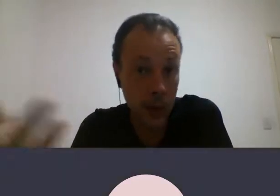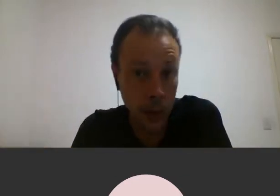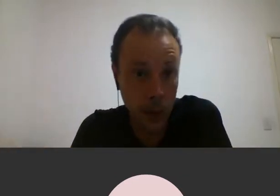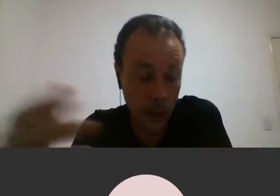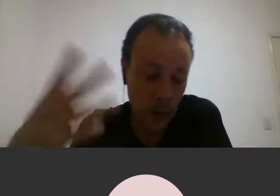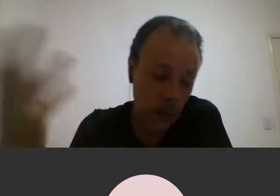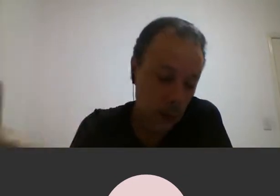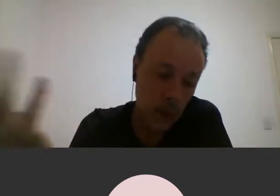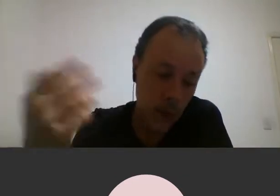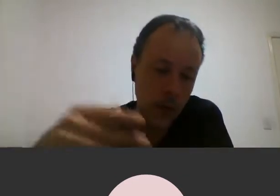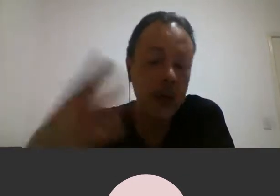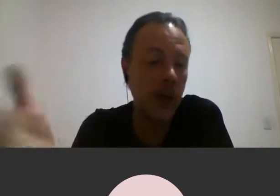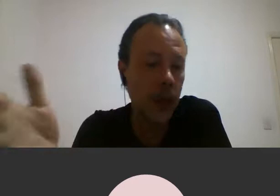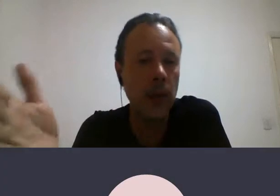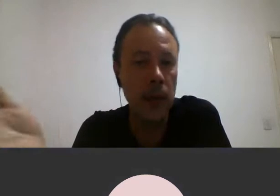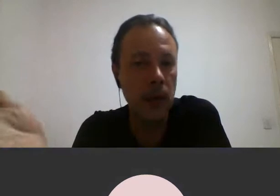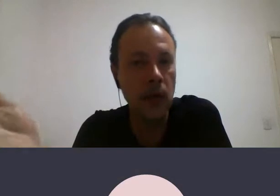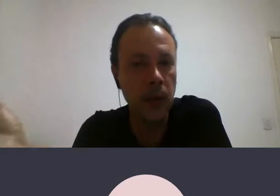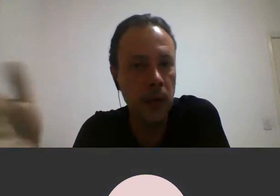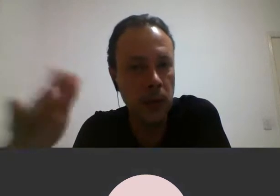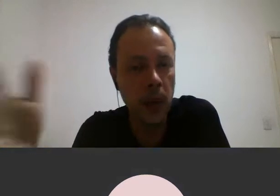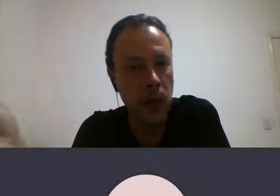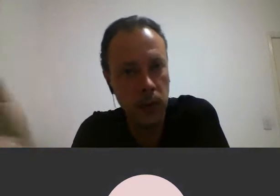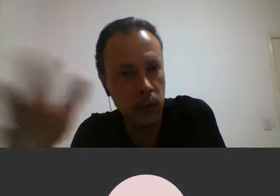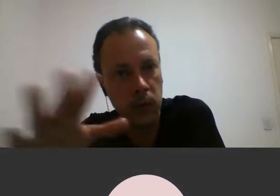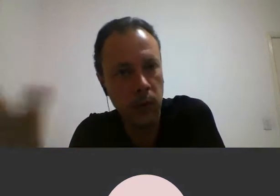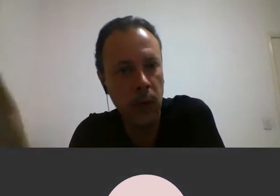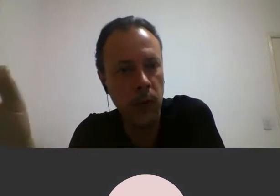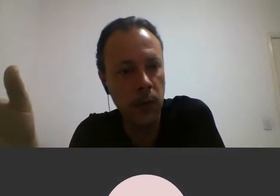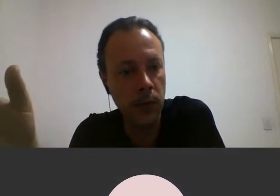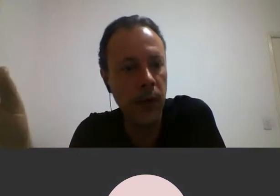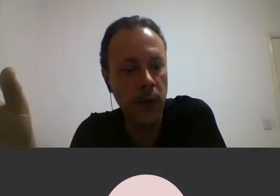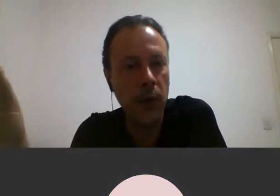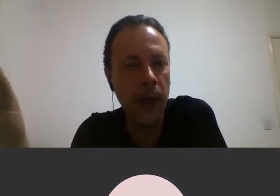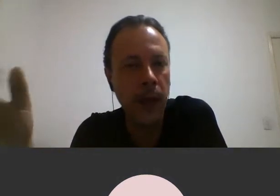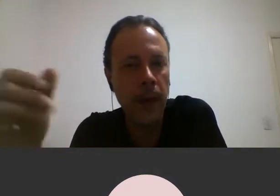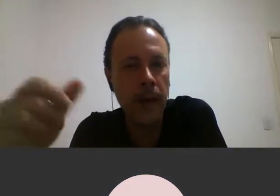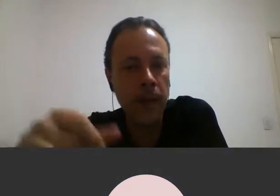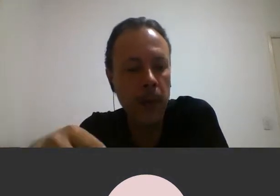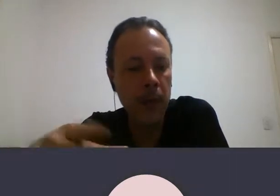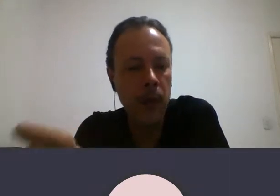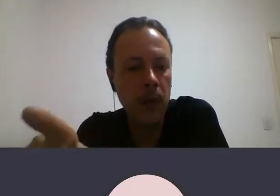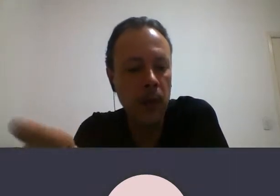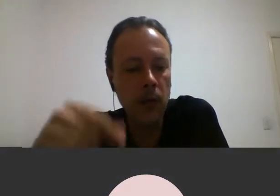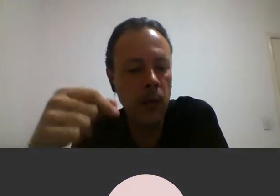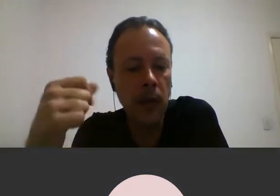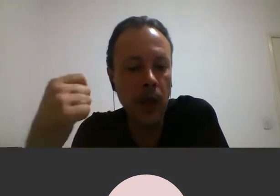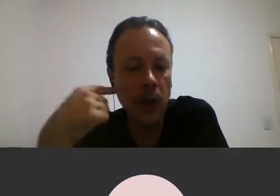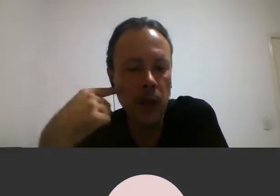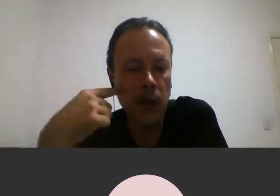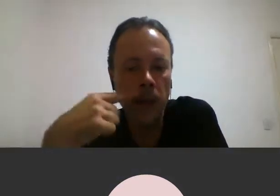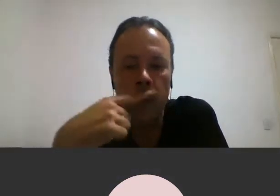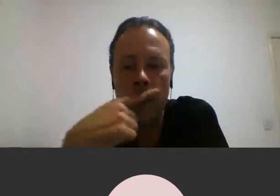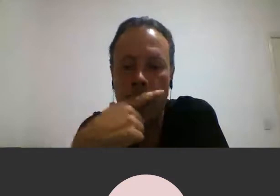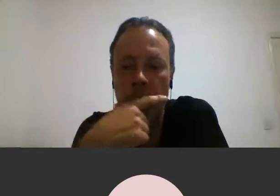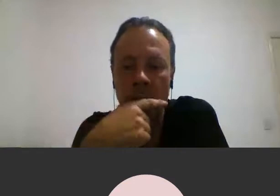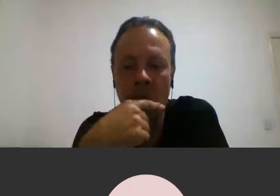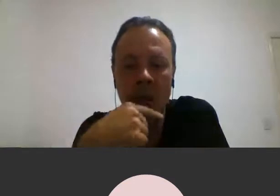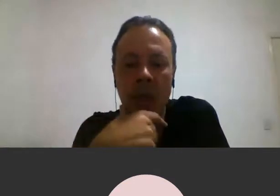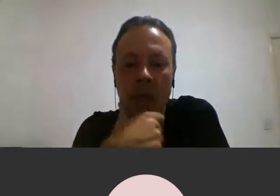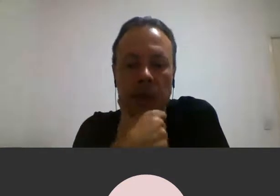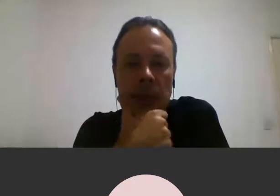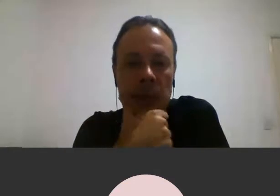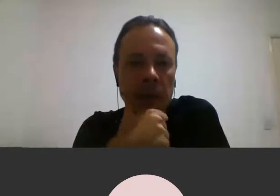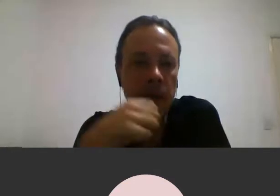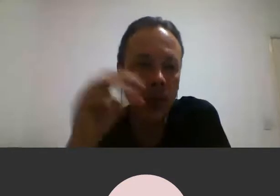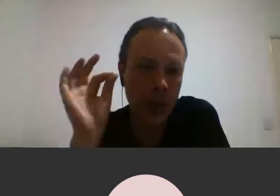banco de dados muito bom, é um sistema gerenciador de banco de dados, de fato é, mas ele não entende isso.